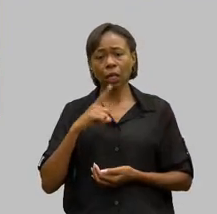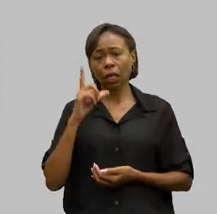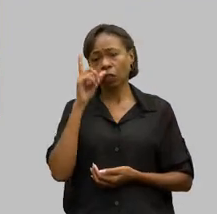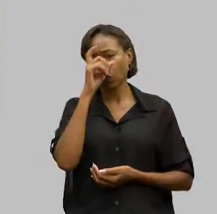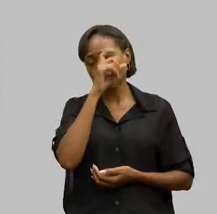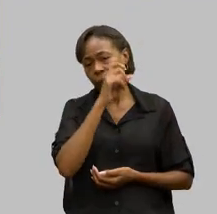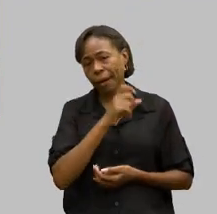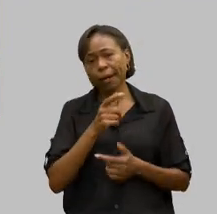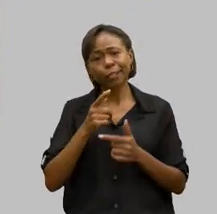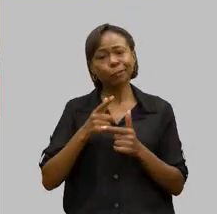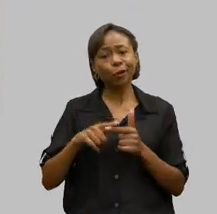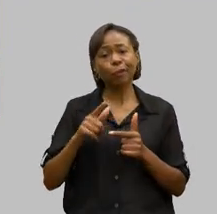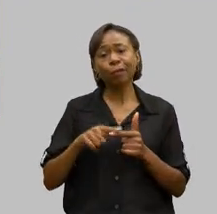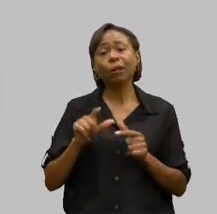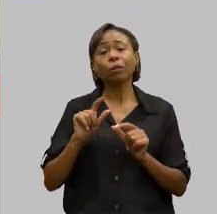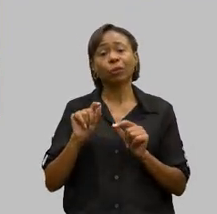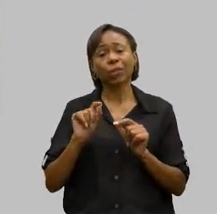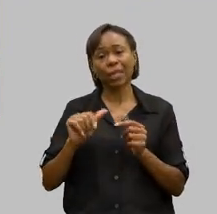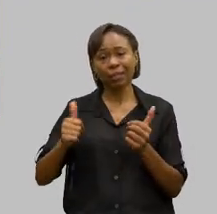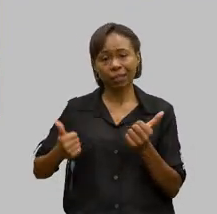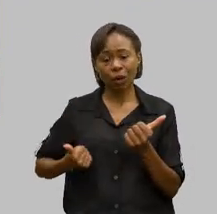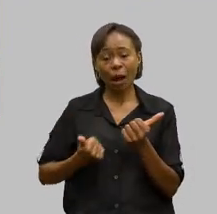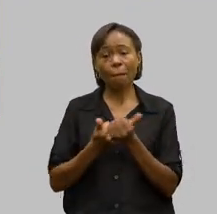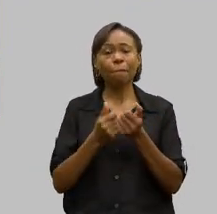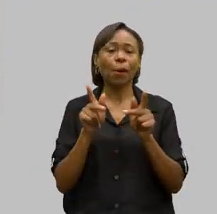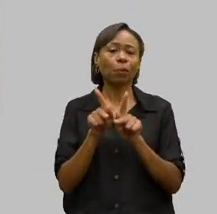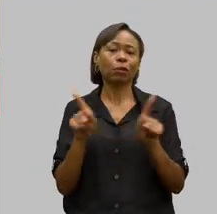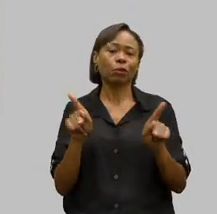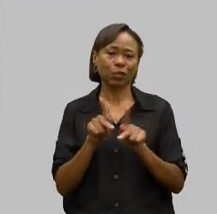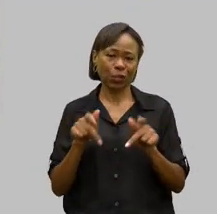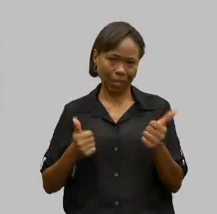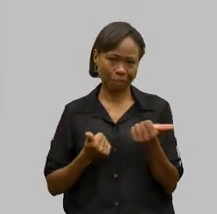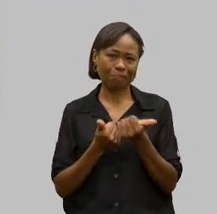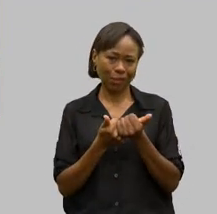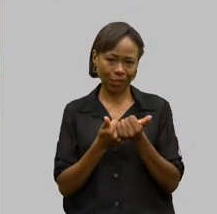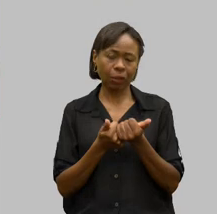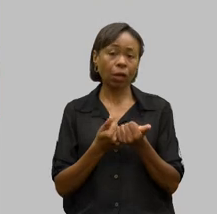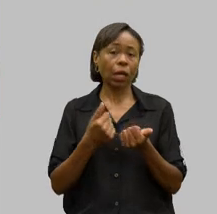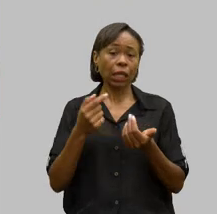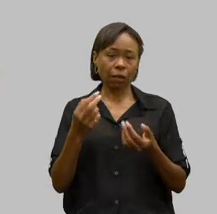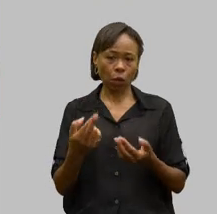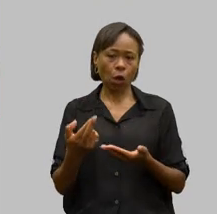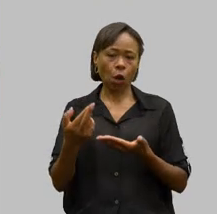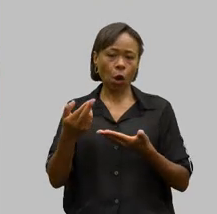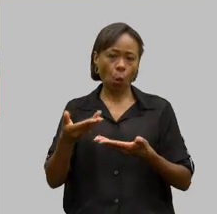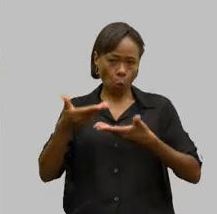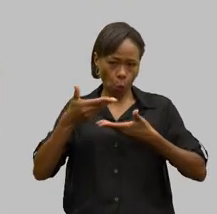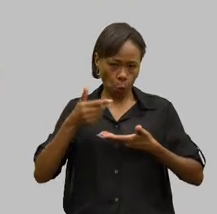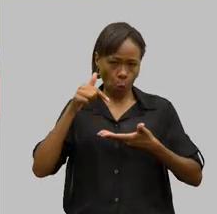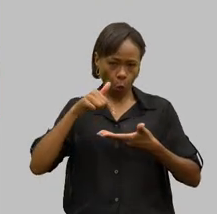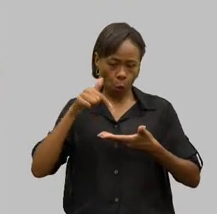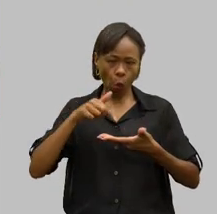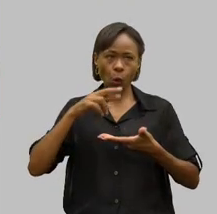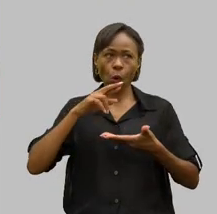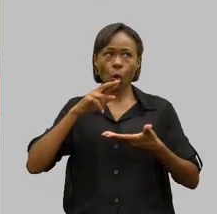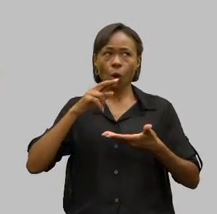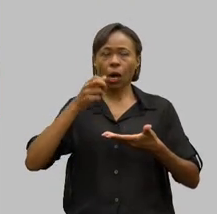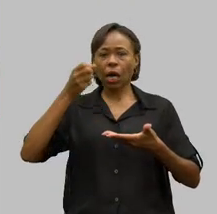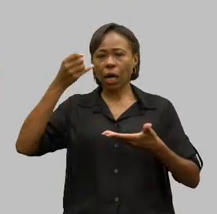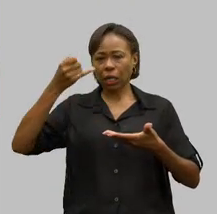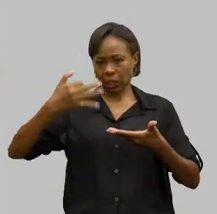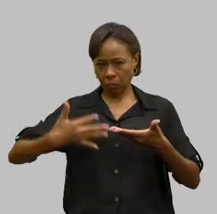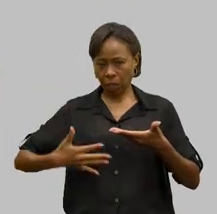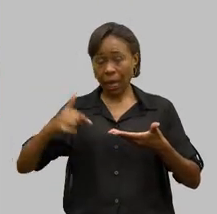a professor de apoio. Eu, particularmente, recebi um relato de uma escola aqui da região central de Belo